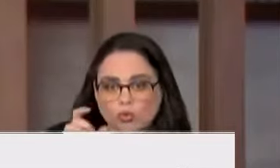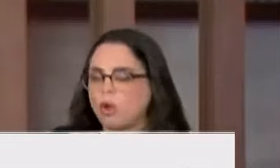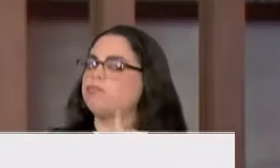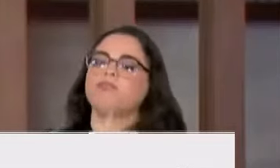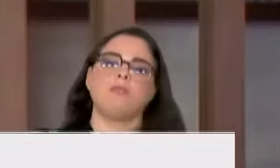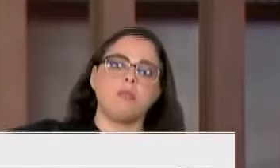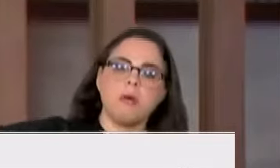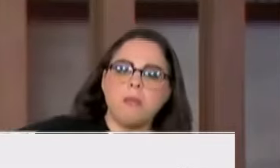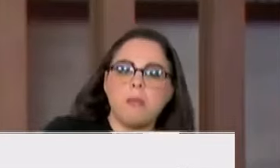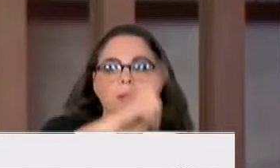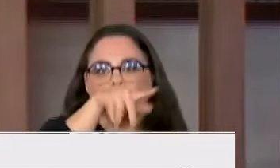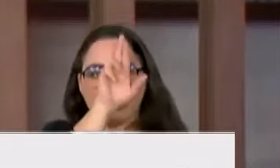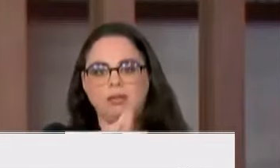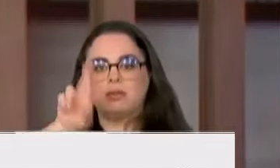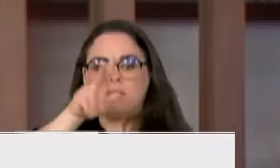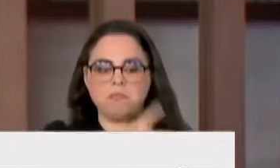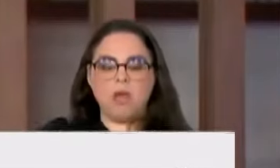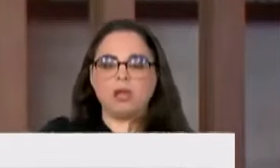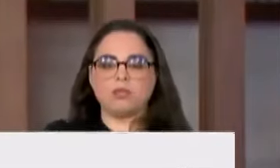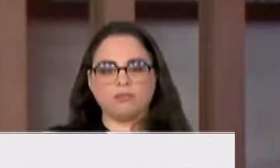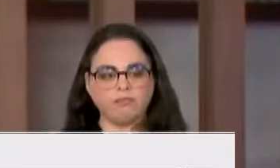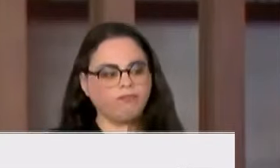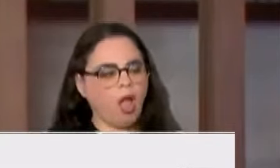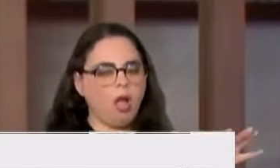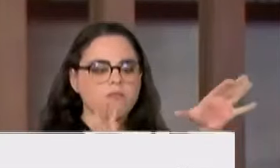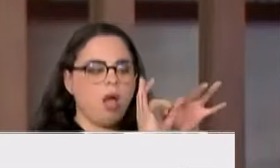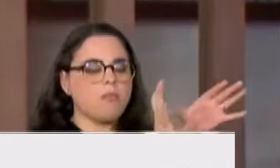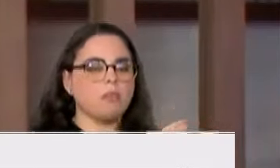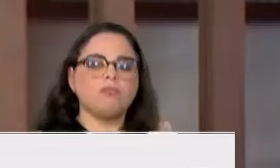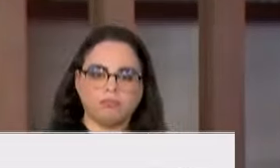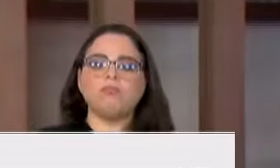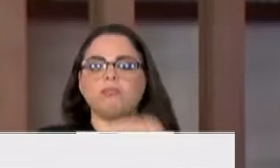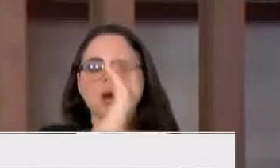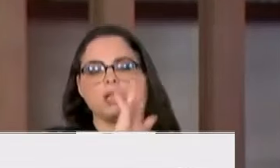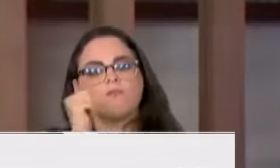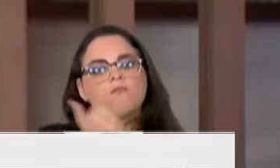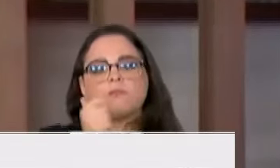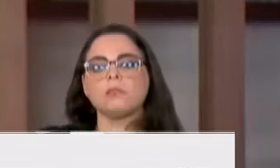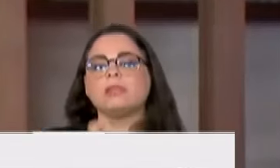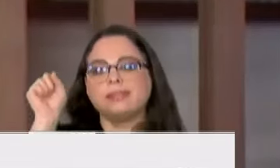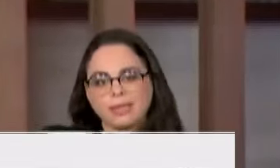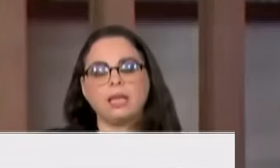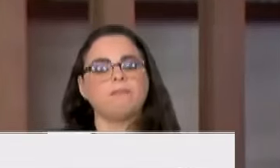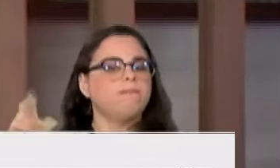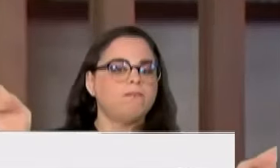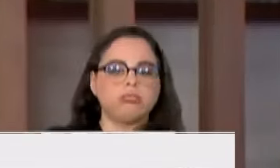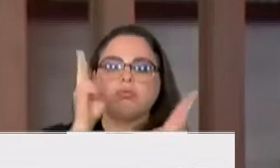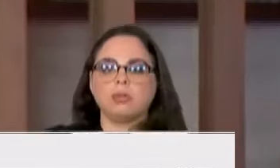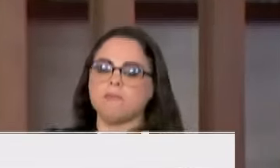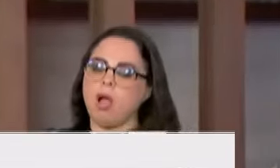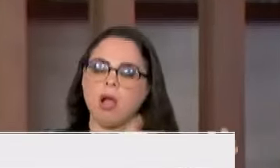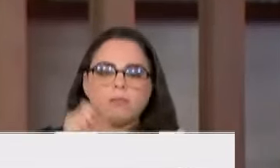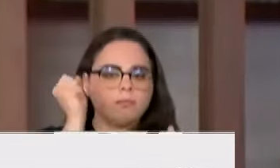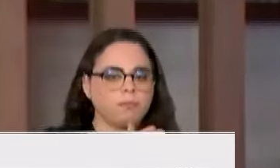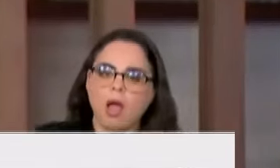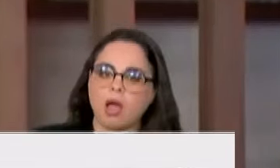outros chefes de Estado, em que voltou a reafirmar essa posição brasileira de que há necessidade imediata de um cessar-fogo,